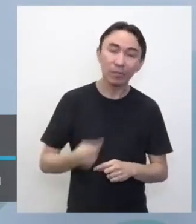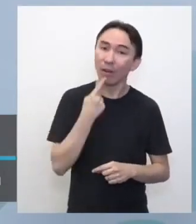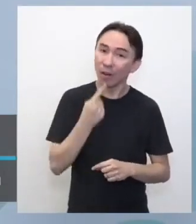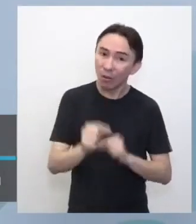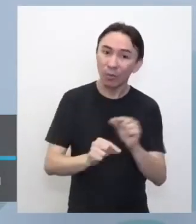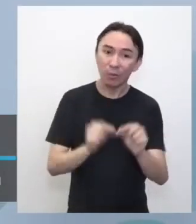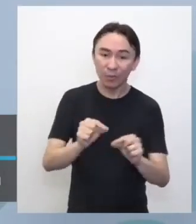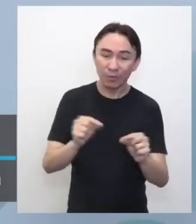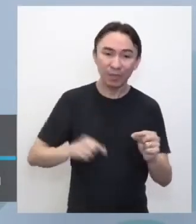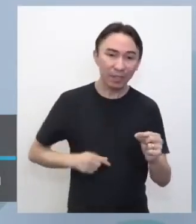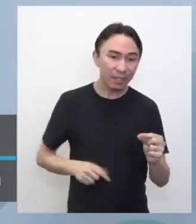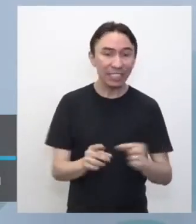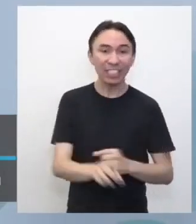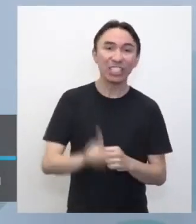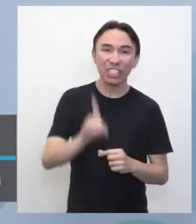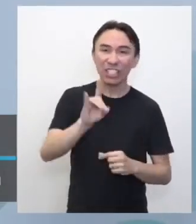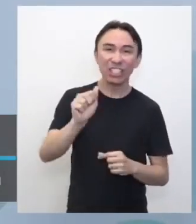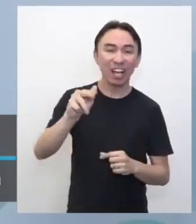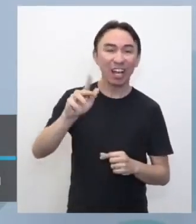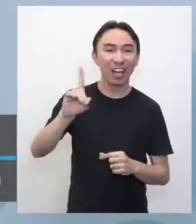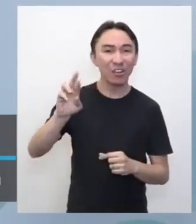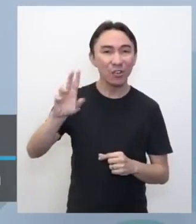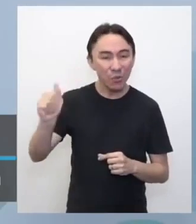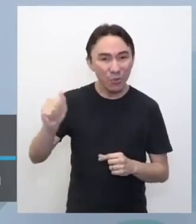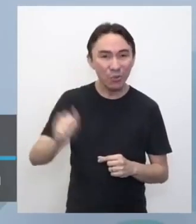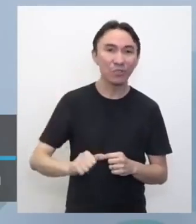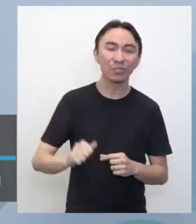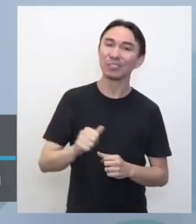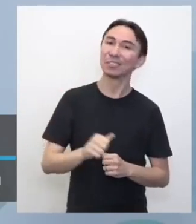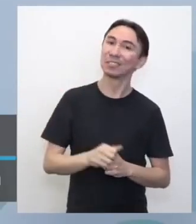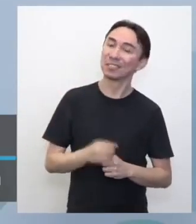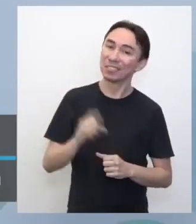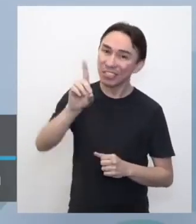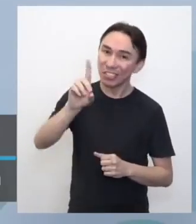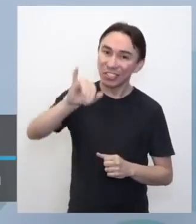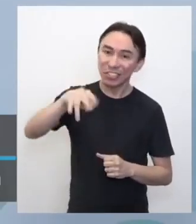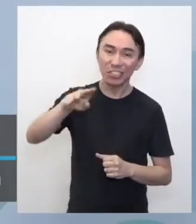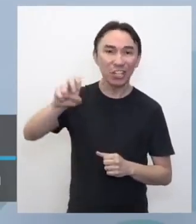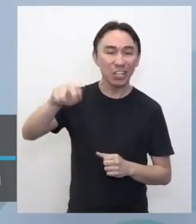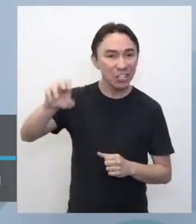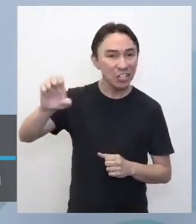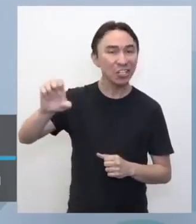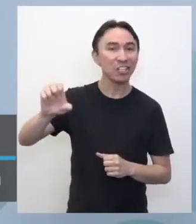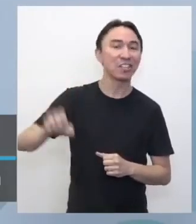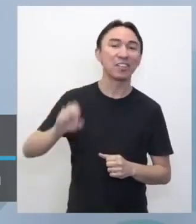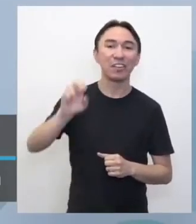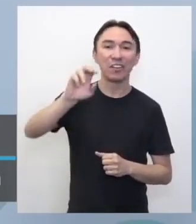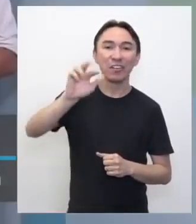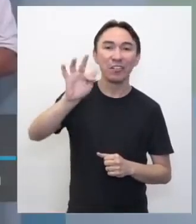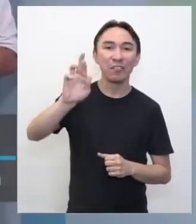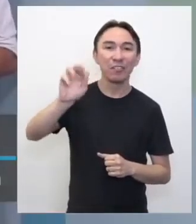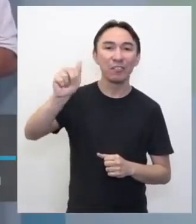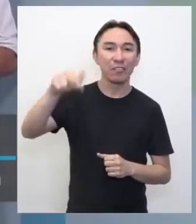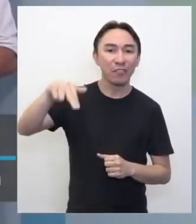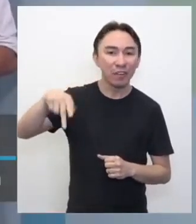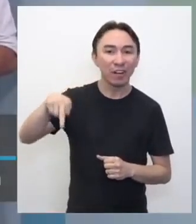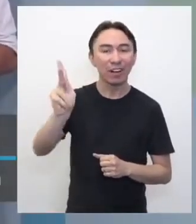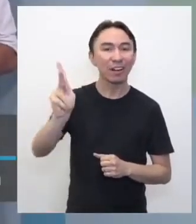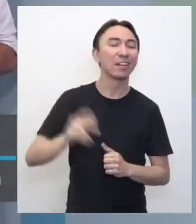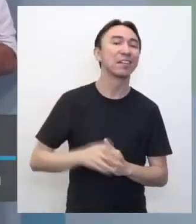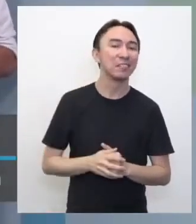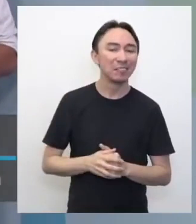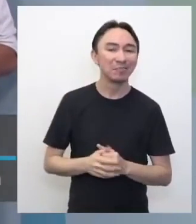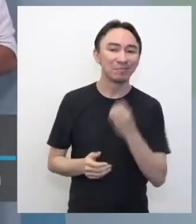Diário de Anne Frank. Diário de Quem Anne Frank, foi? livraço, Paulo Augusto, da professora Elizabeth. Bacana, Diário de Anne